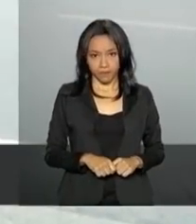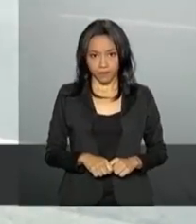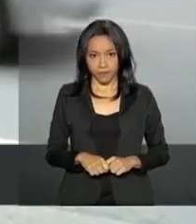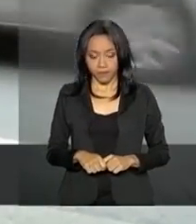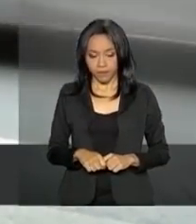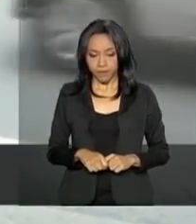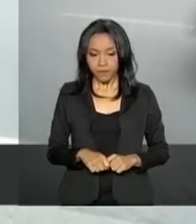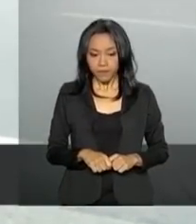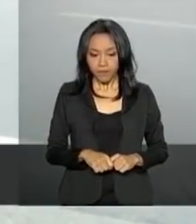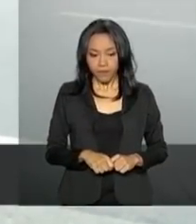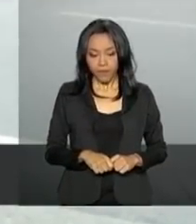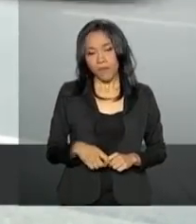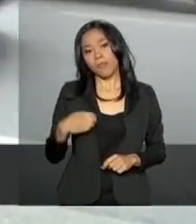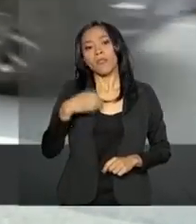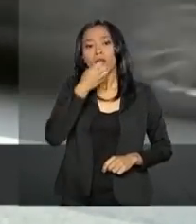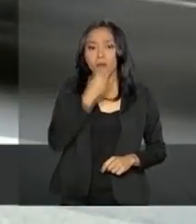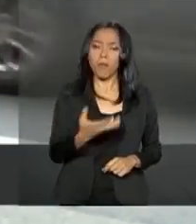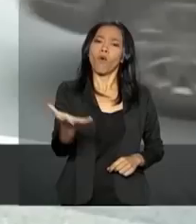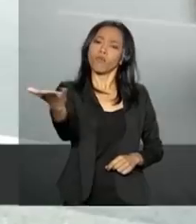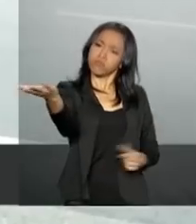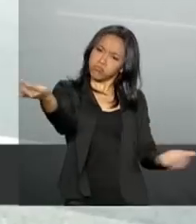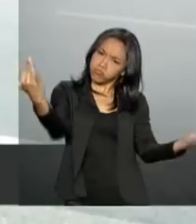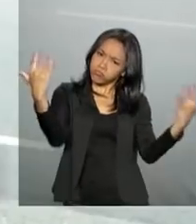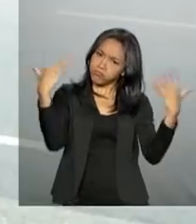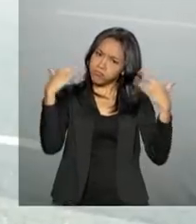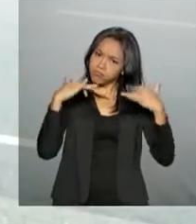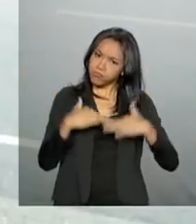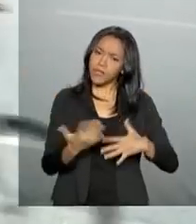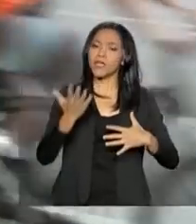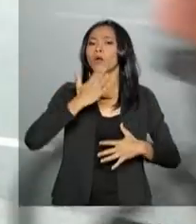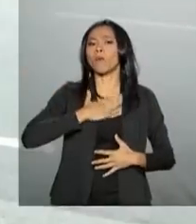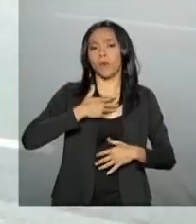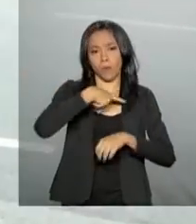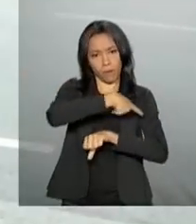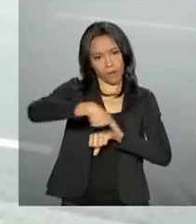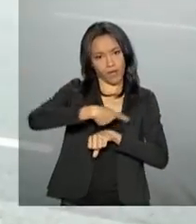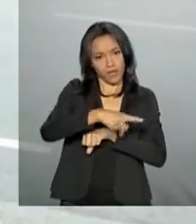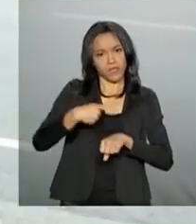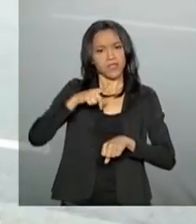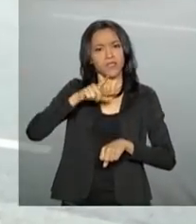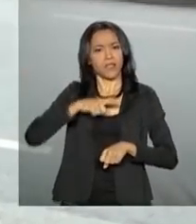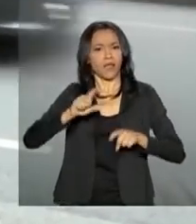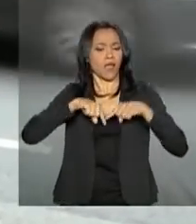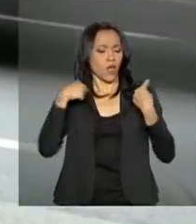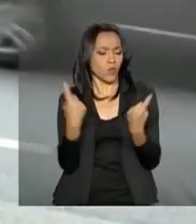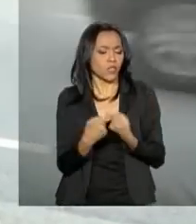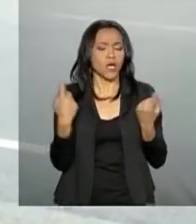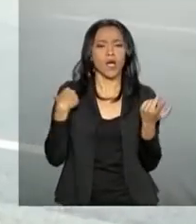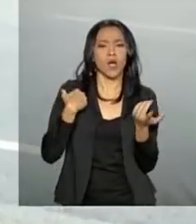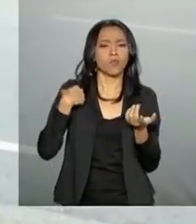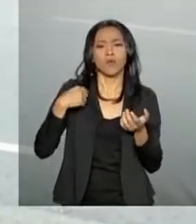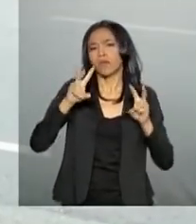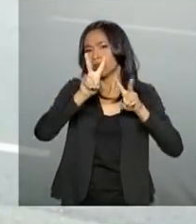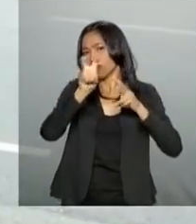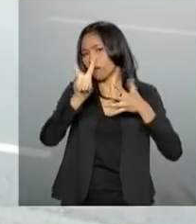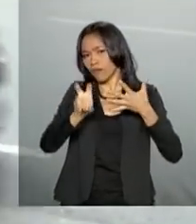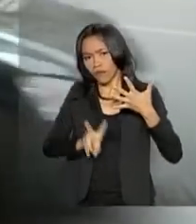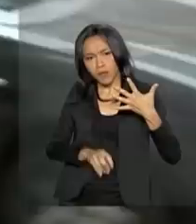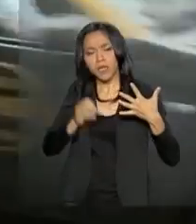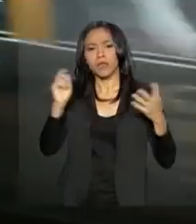Nações é que venham todos os presidentes ao meu país para que façam reuniões e para tratar muitas coisas que se